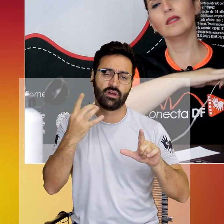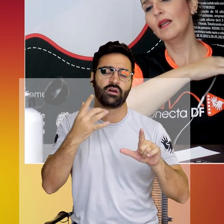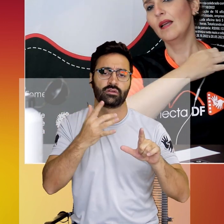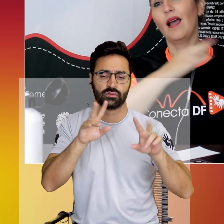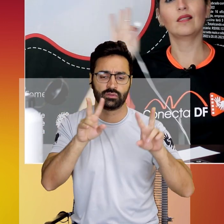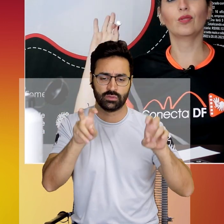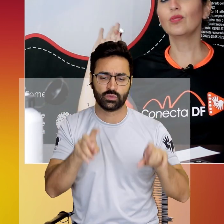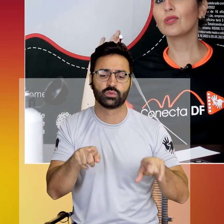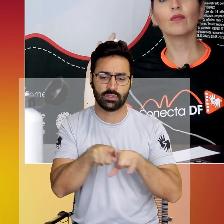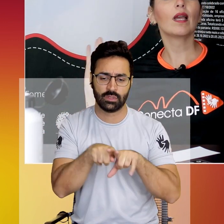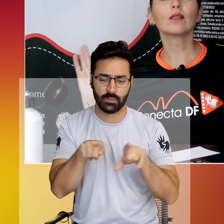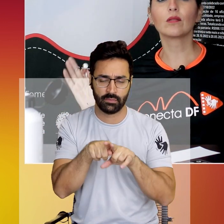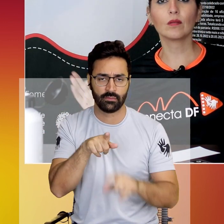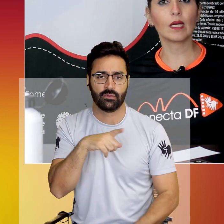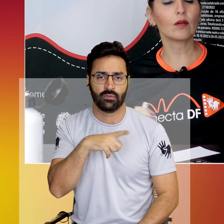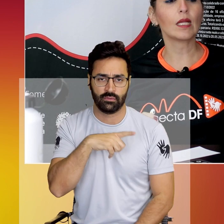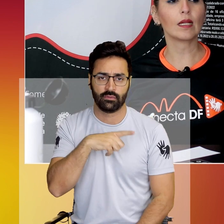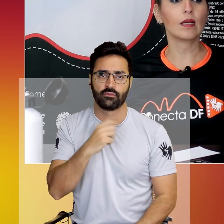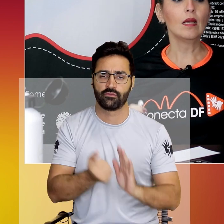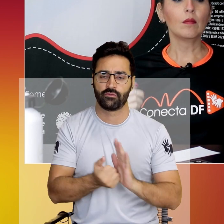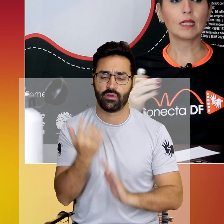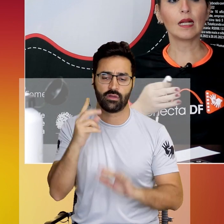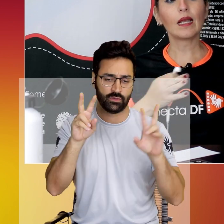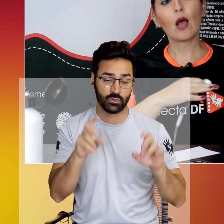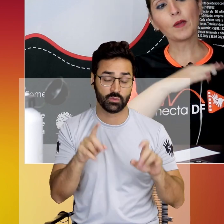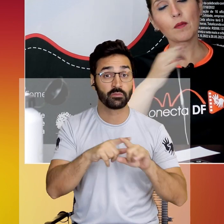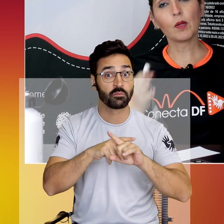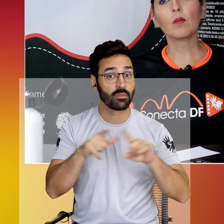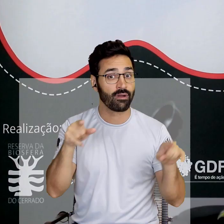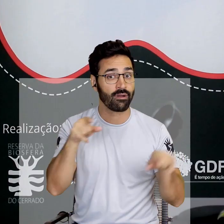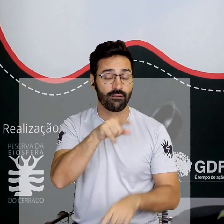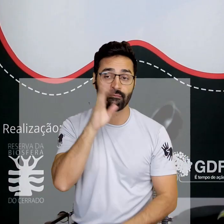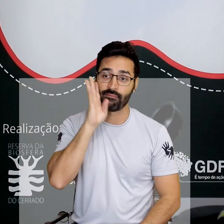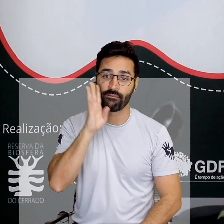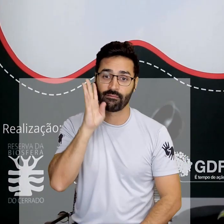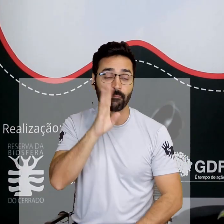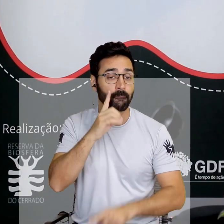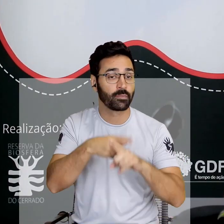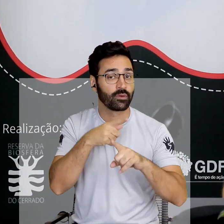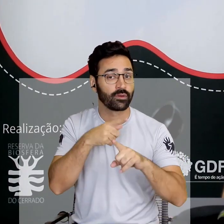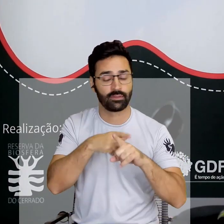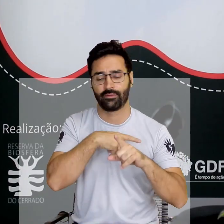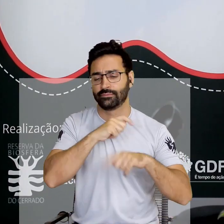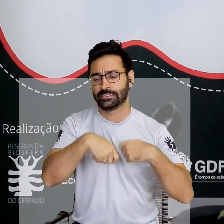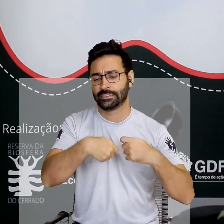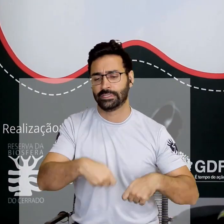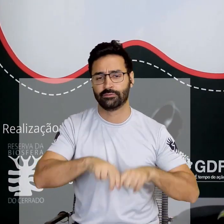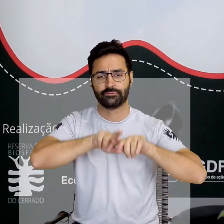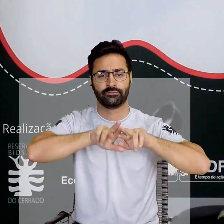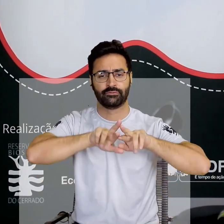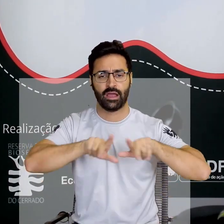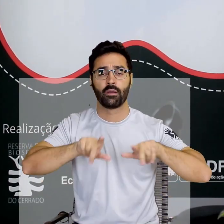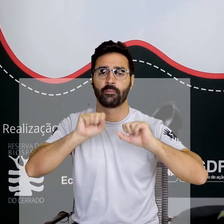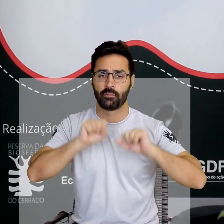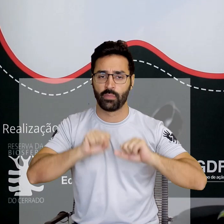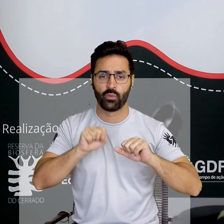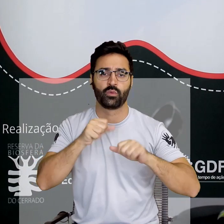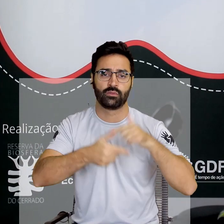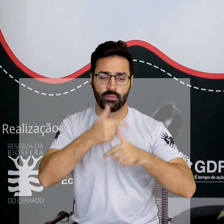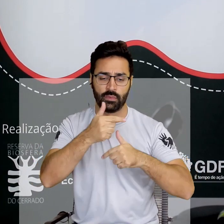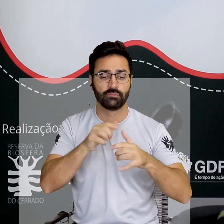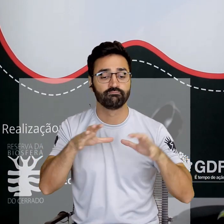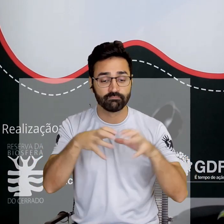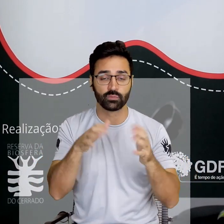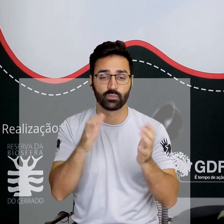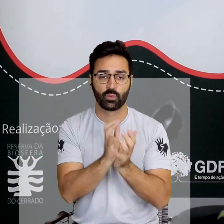traz assuntos diversos no canal dela. Mas é legal porque pelo menos tem ali vários sinais que você pode trabalhar com esse grupo que